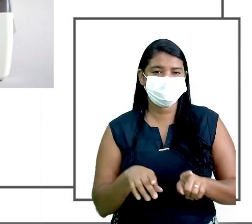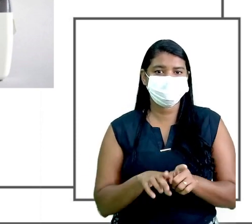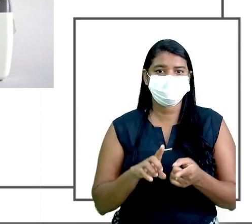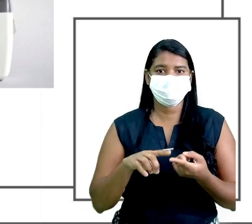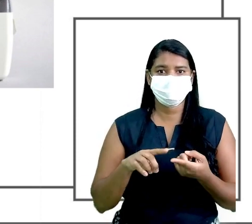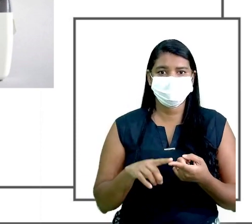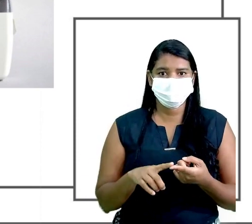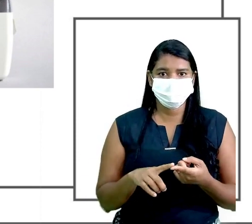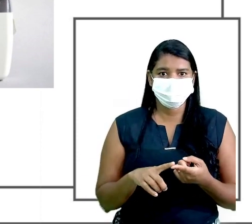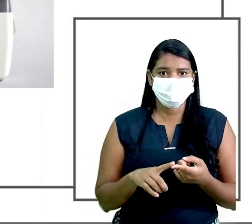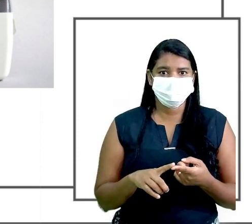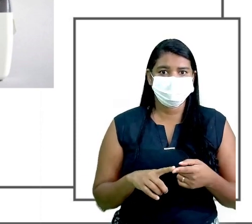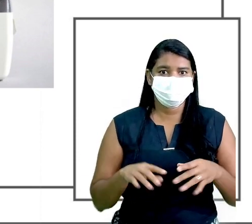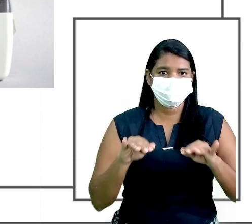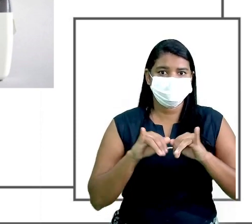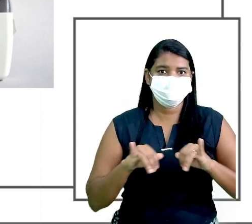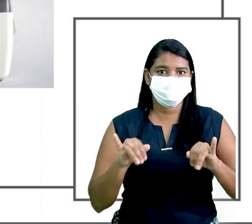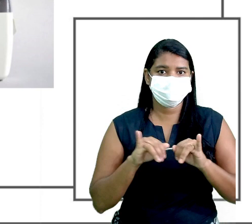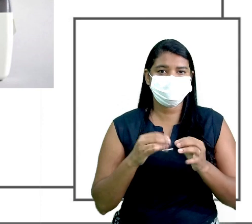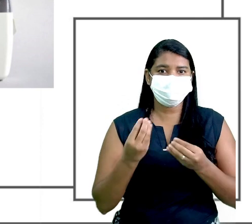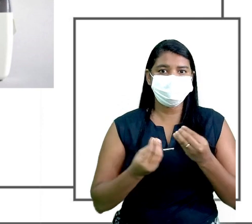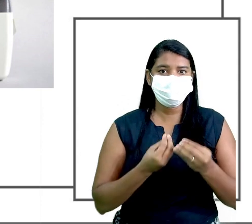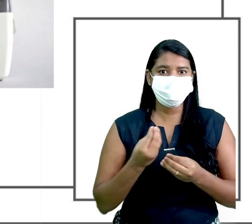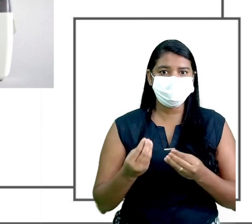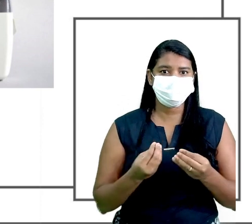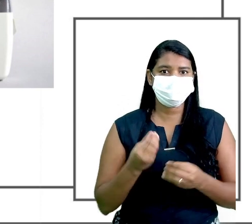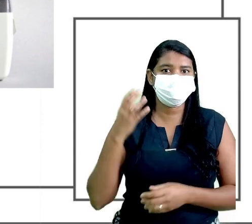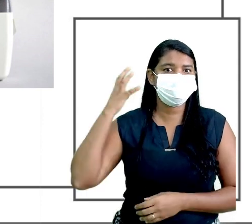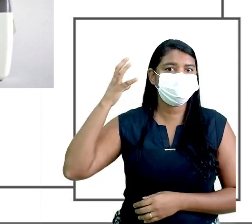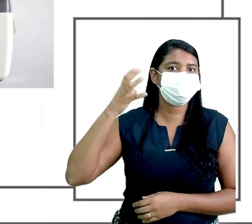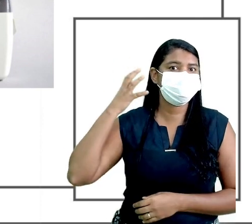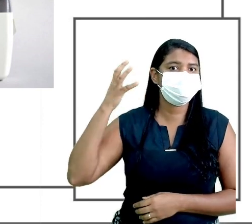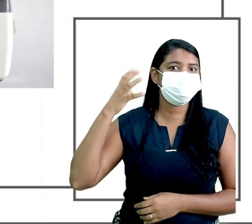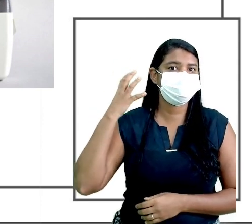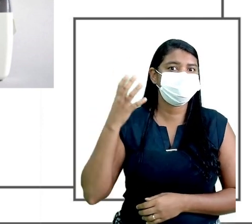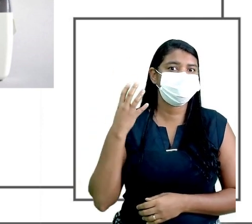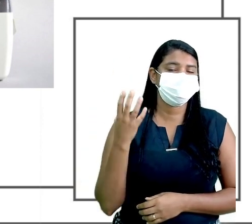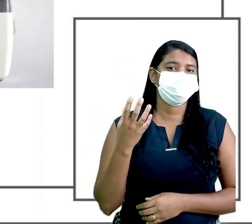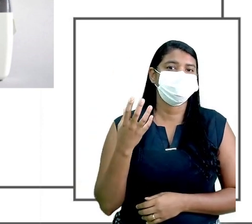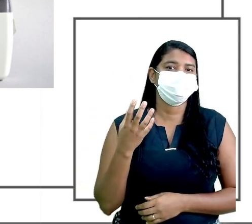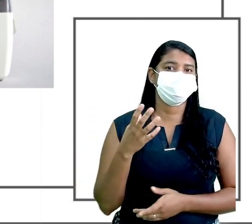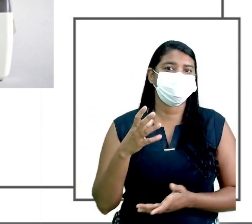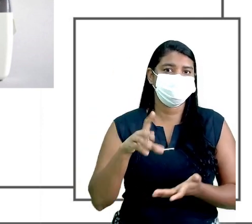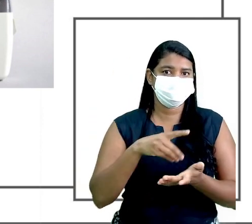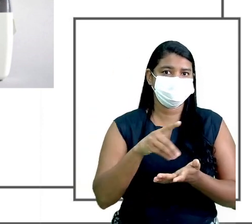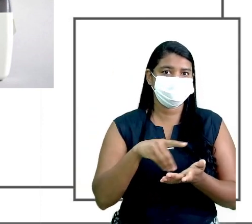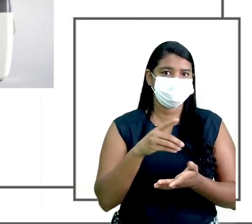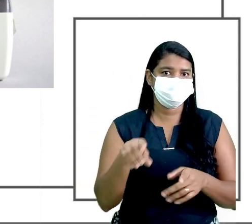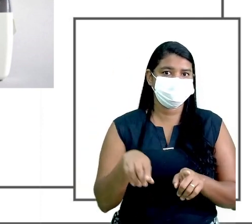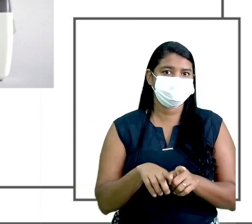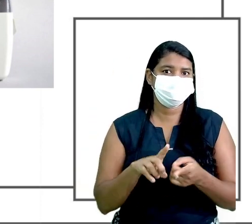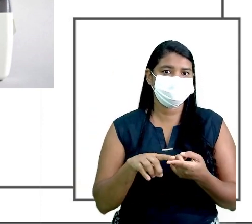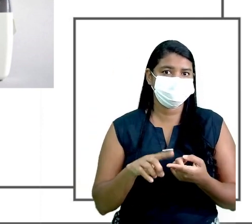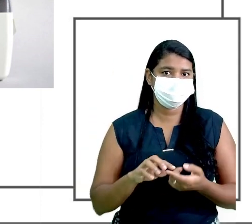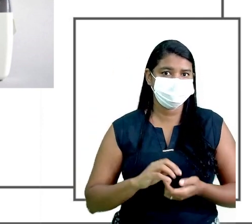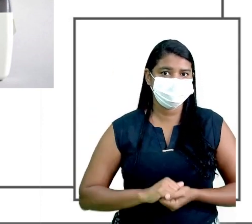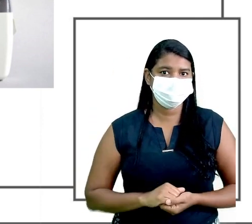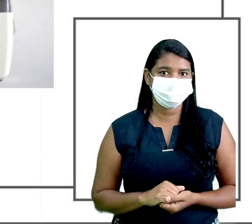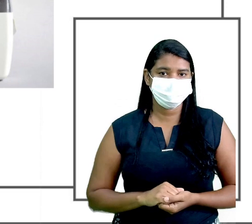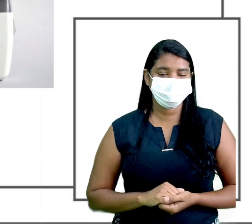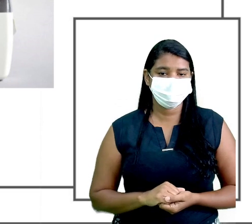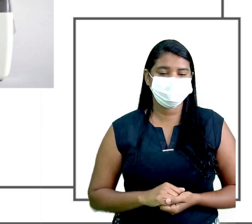até objetos como cafeteiras, rádios, né? As antigas vitrolas, né? Passa-disco, né?